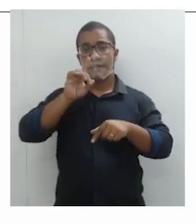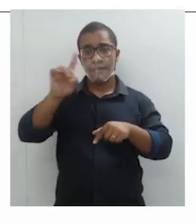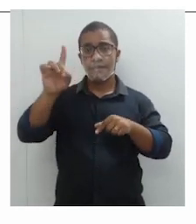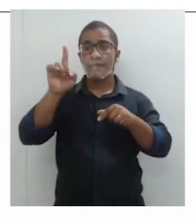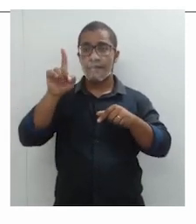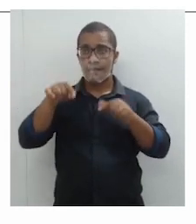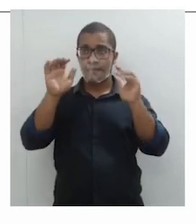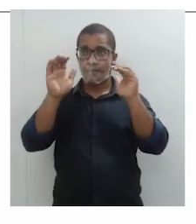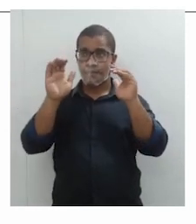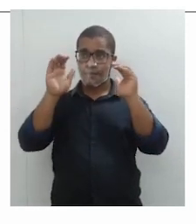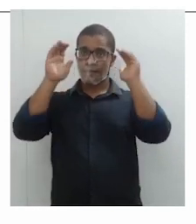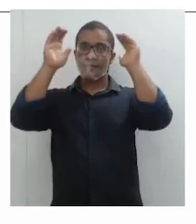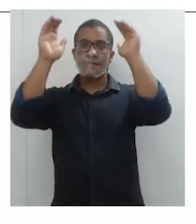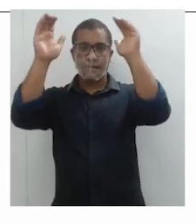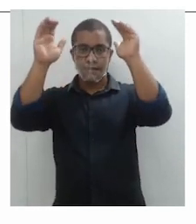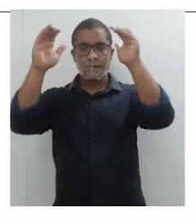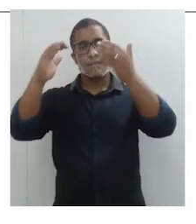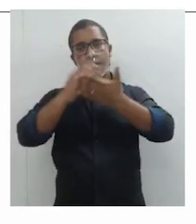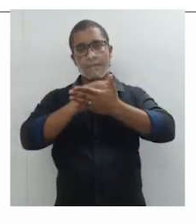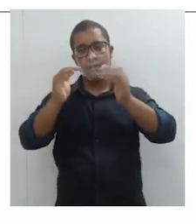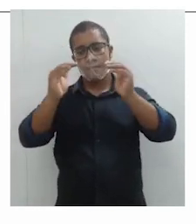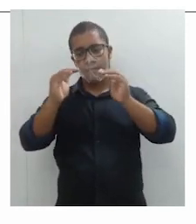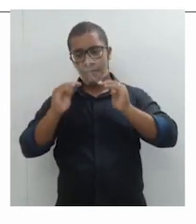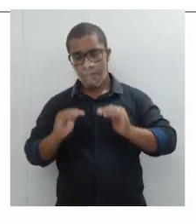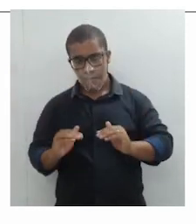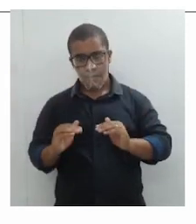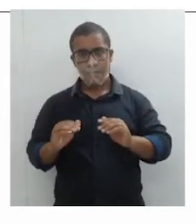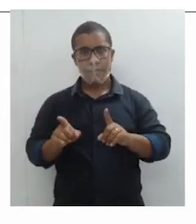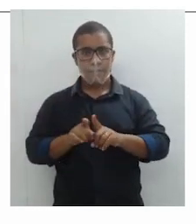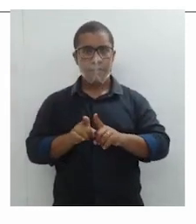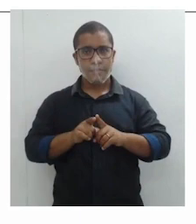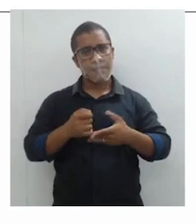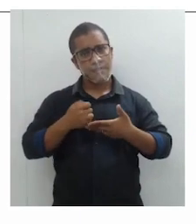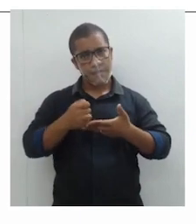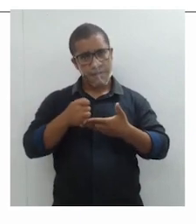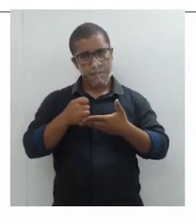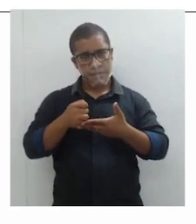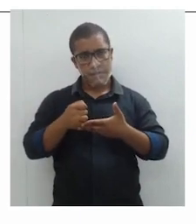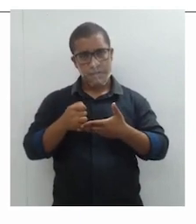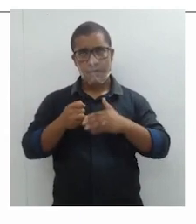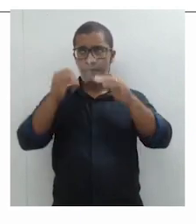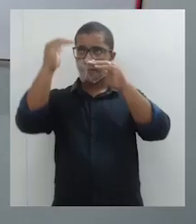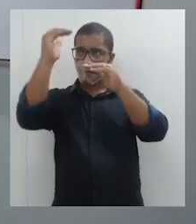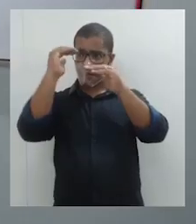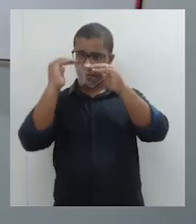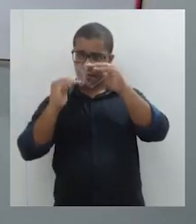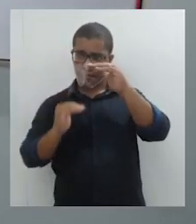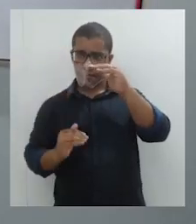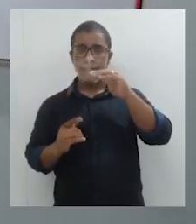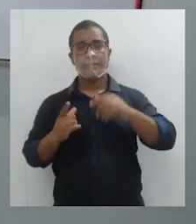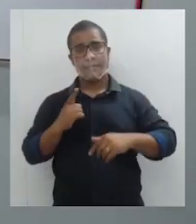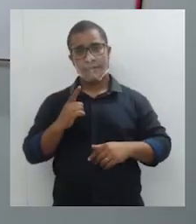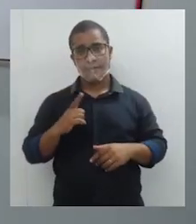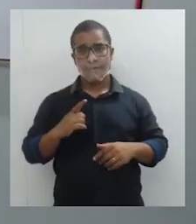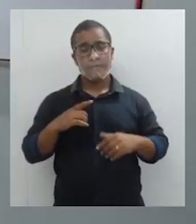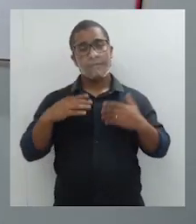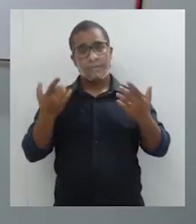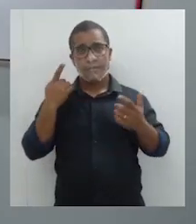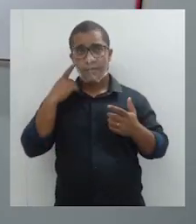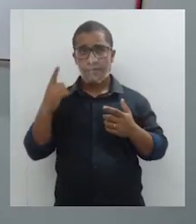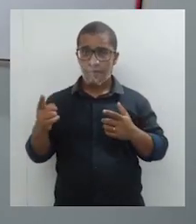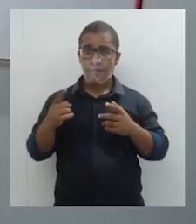ser superior e em seres menores também seus auxiliares versão só colocando aqui observando